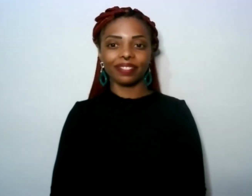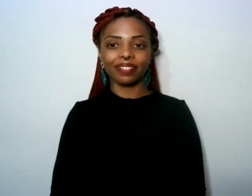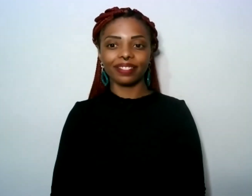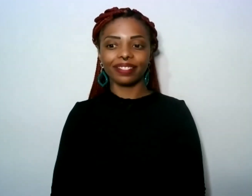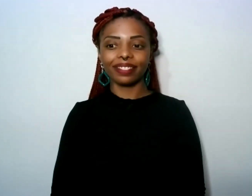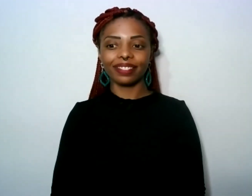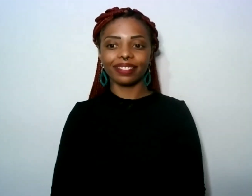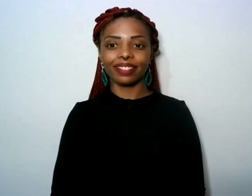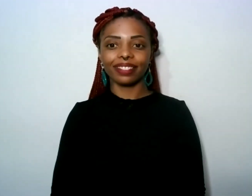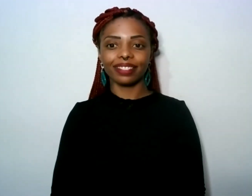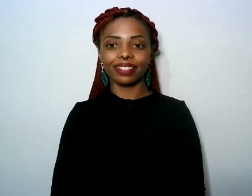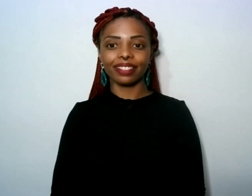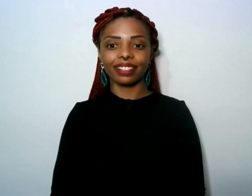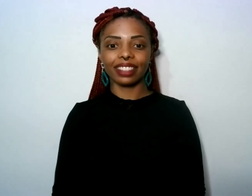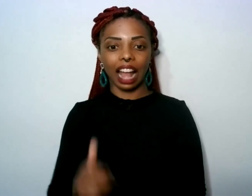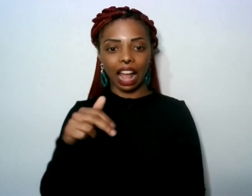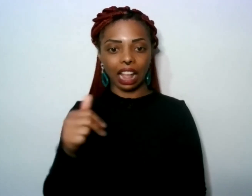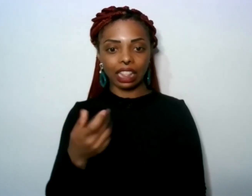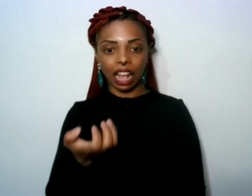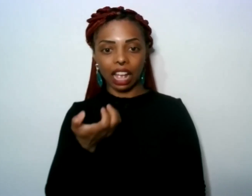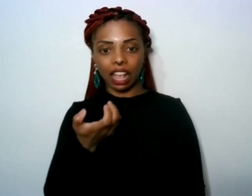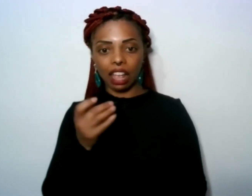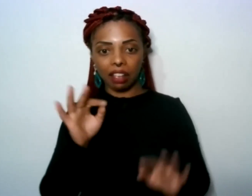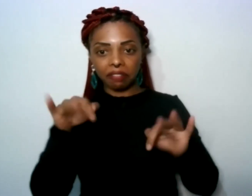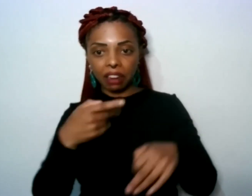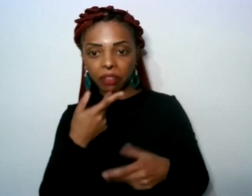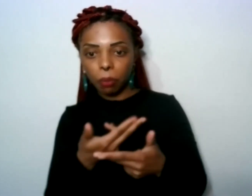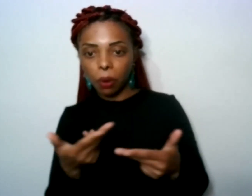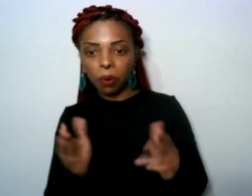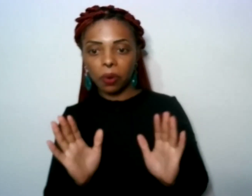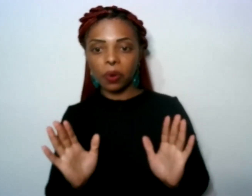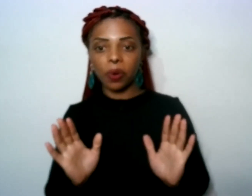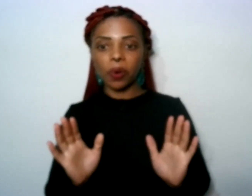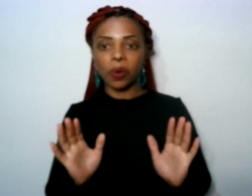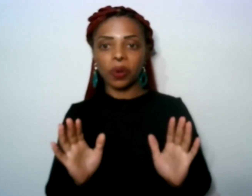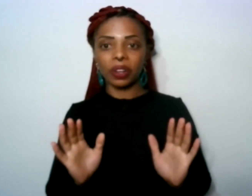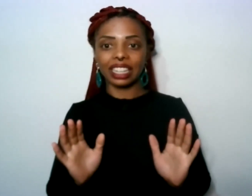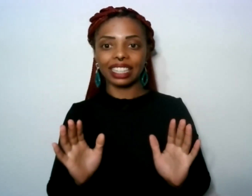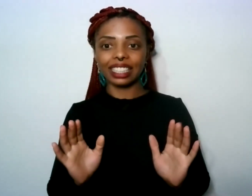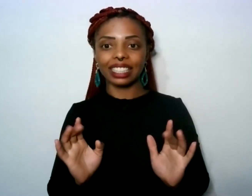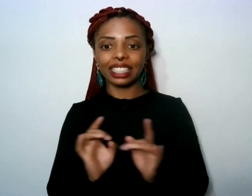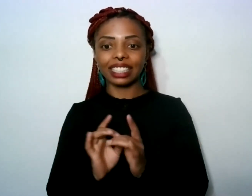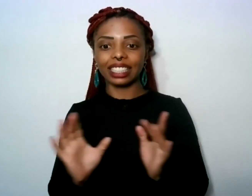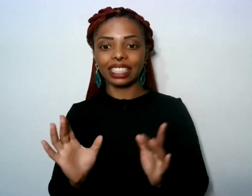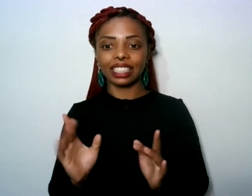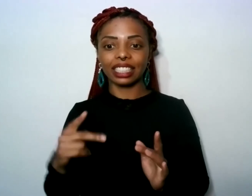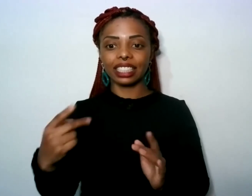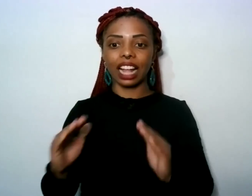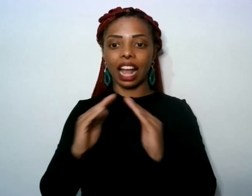não sei se Ana gostaria de fazer um fechamento passo a palavra aos colegas da Casa Museu assim